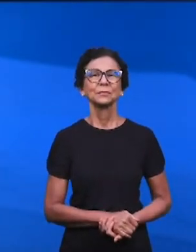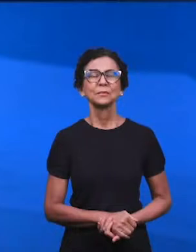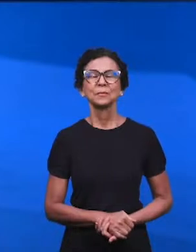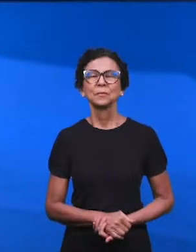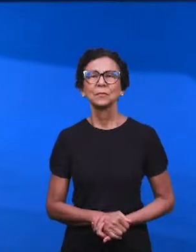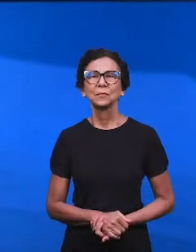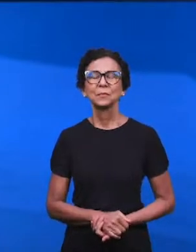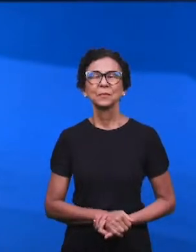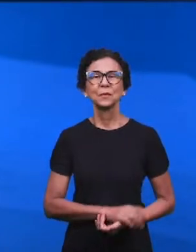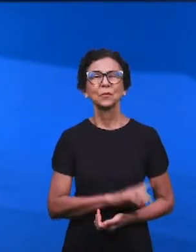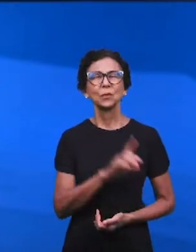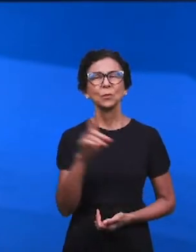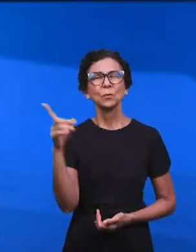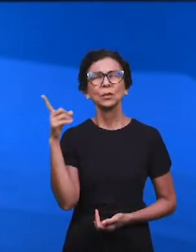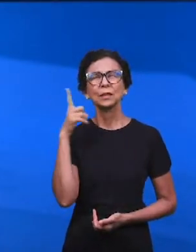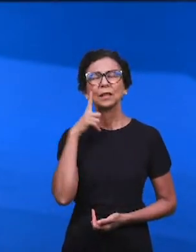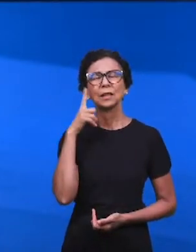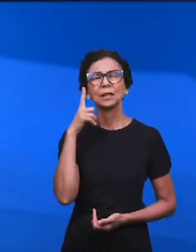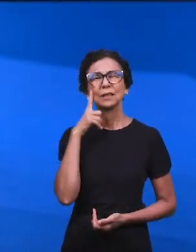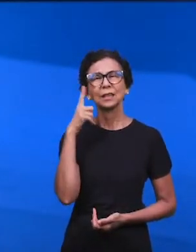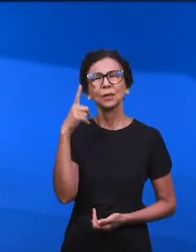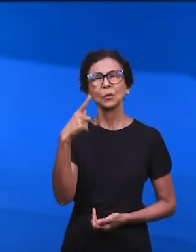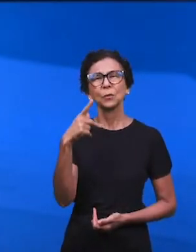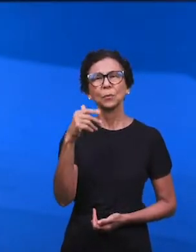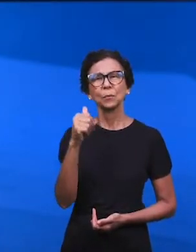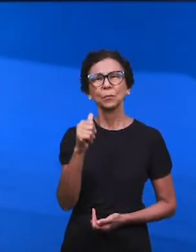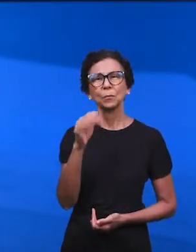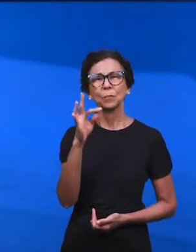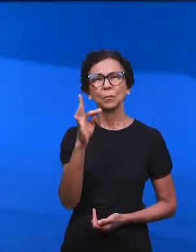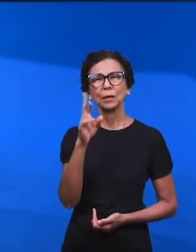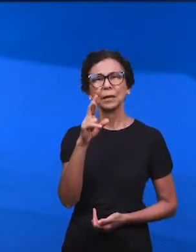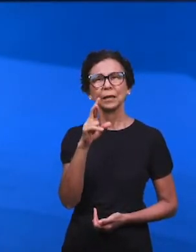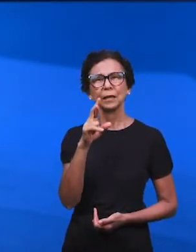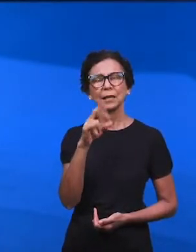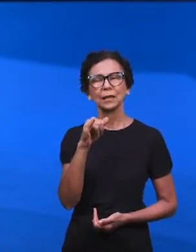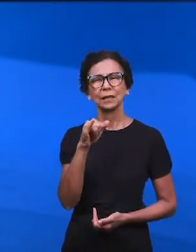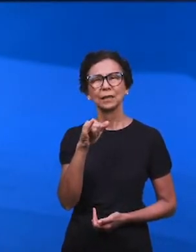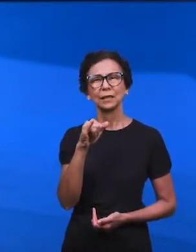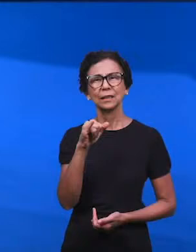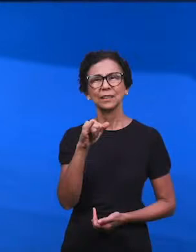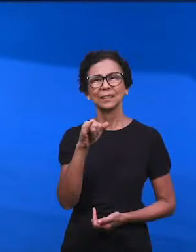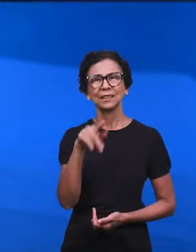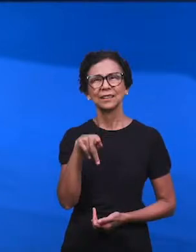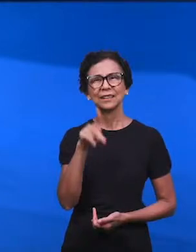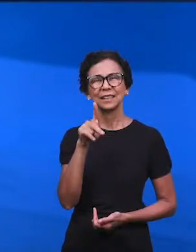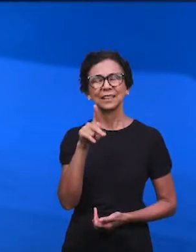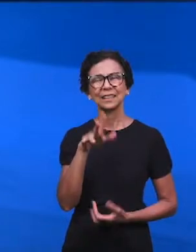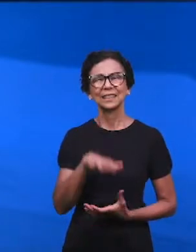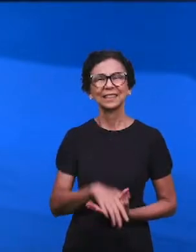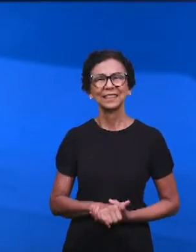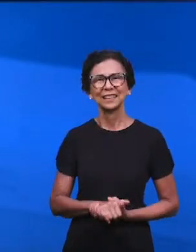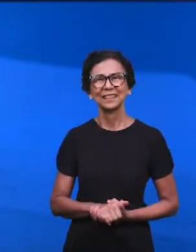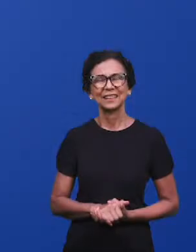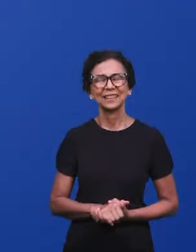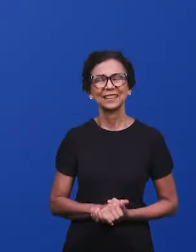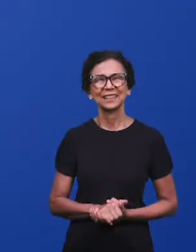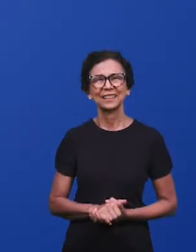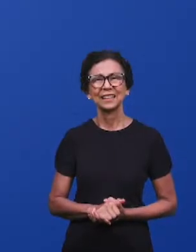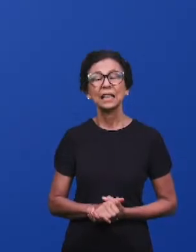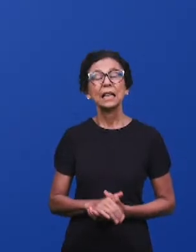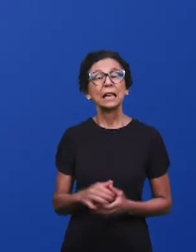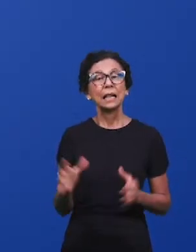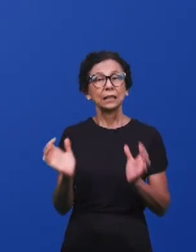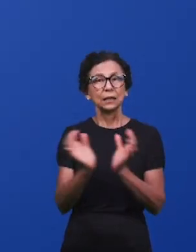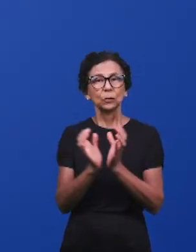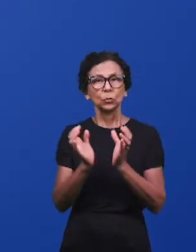do grupo de oração Semente Preciosa. Muito bem-vindo, Patrick. A paz do Senhor Jesus é a sua vez agora de dar aquela resposta muito segura. O